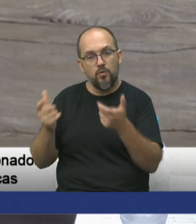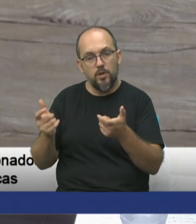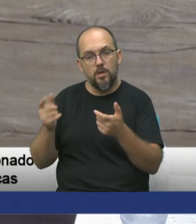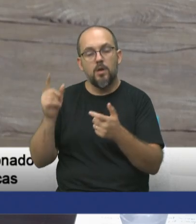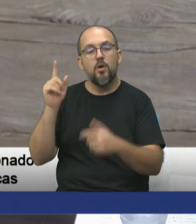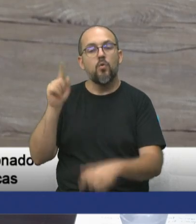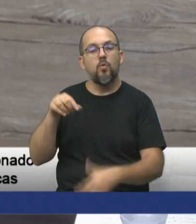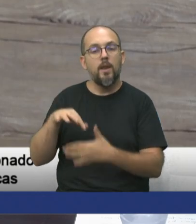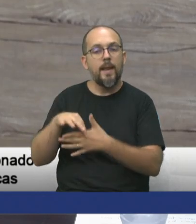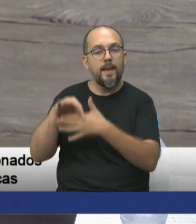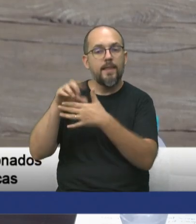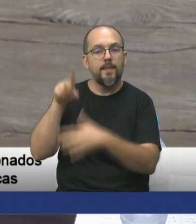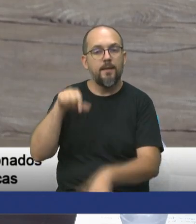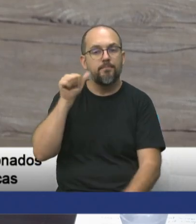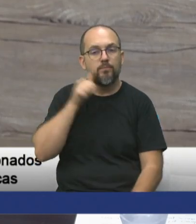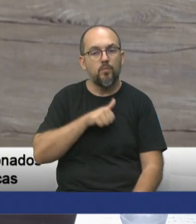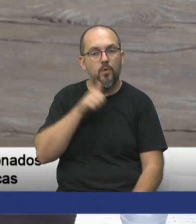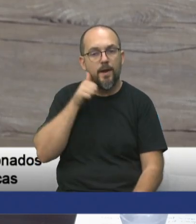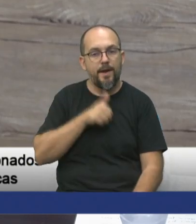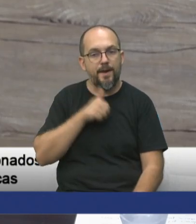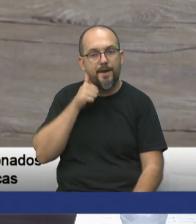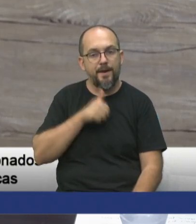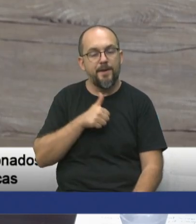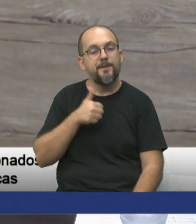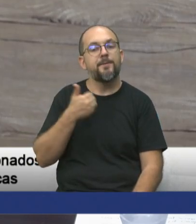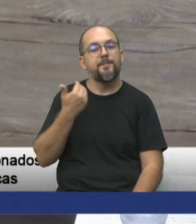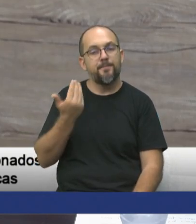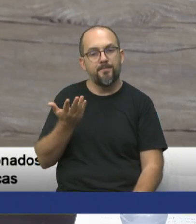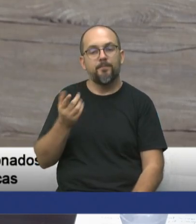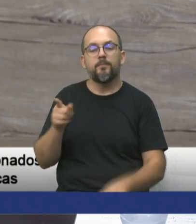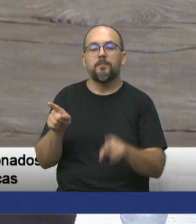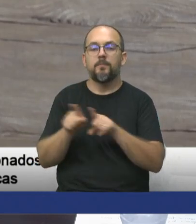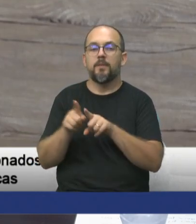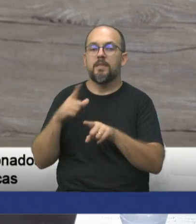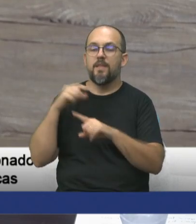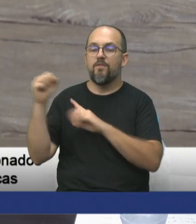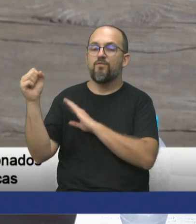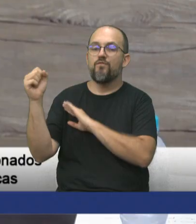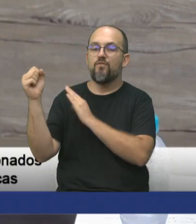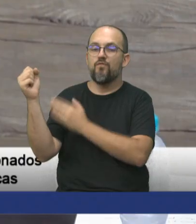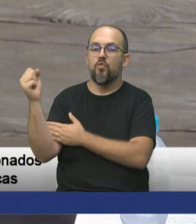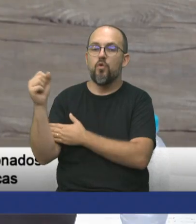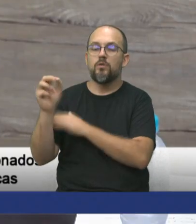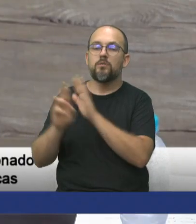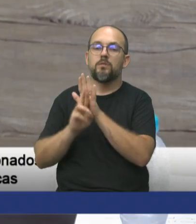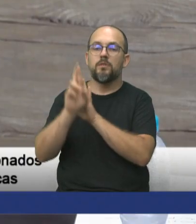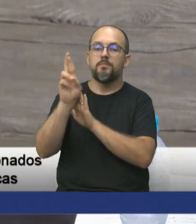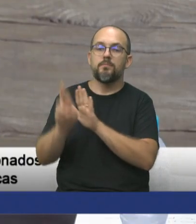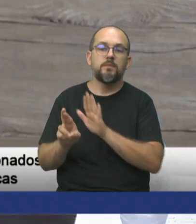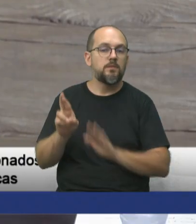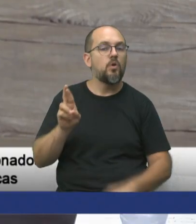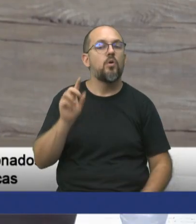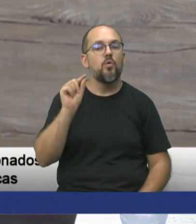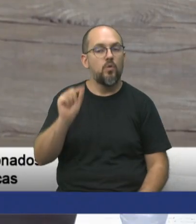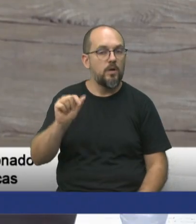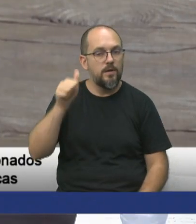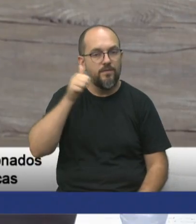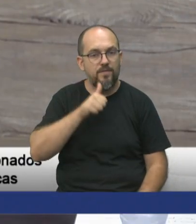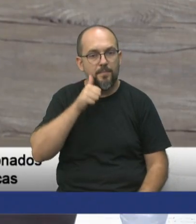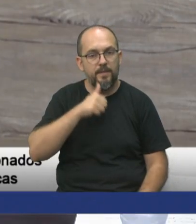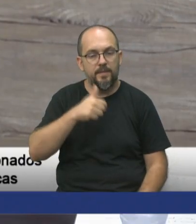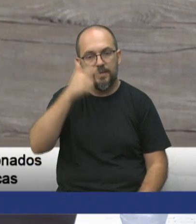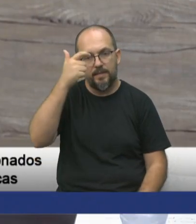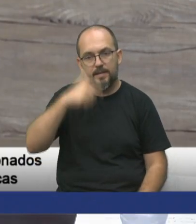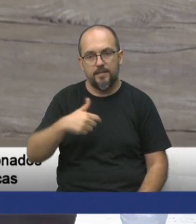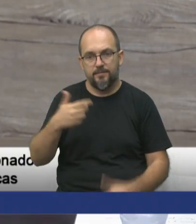chefiadas, lideradas por mulheres, e que têm na sua força a representação feminina. Então, não é à toa